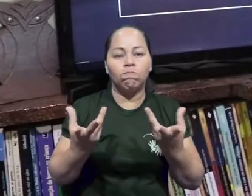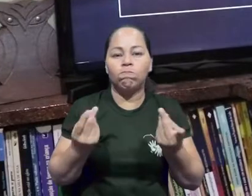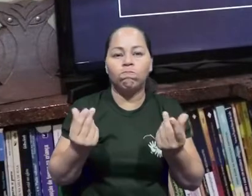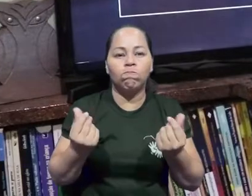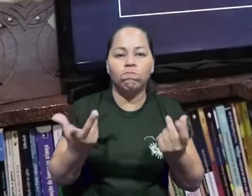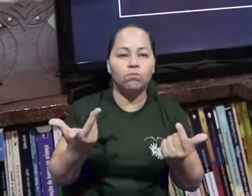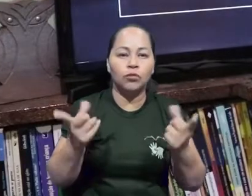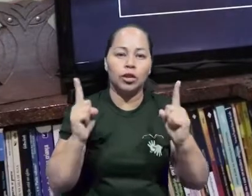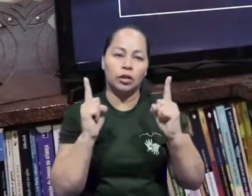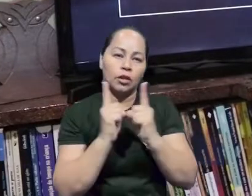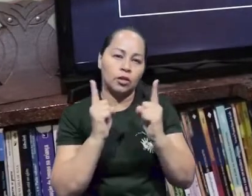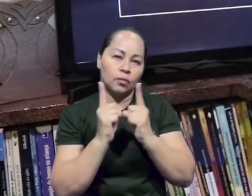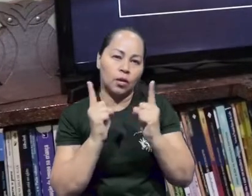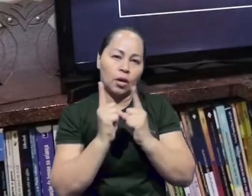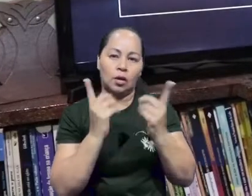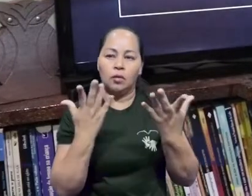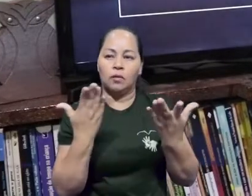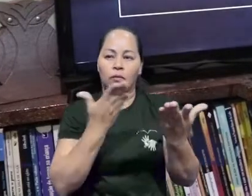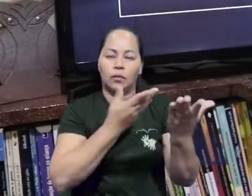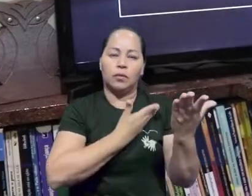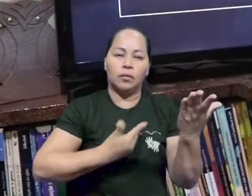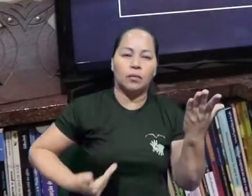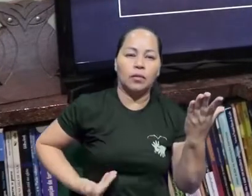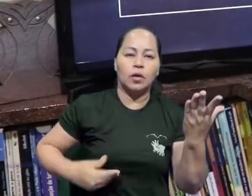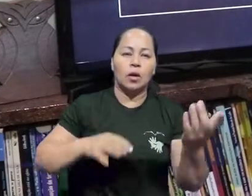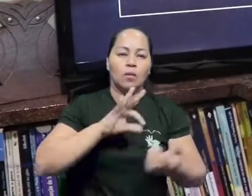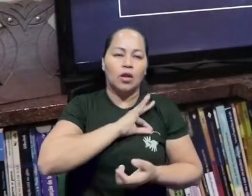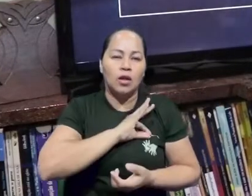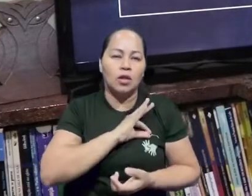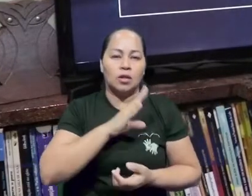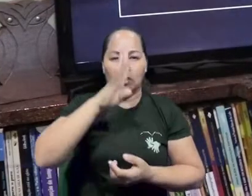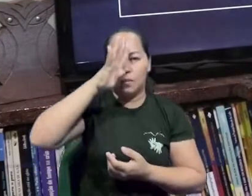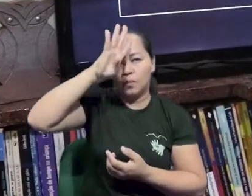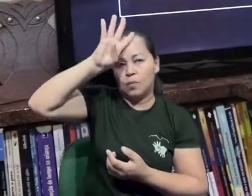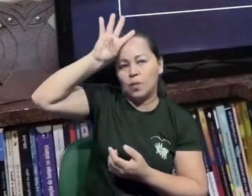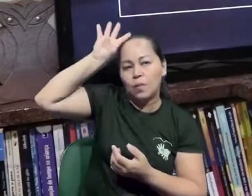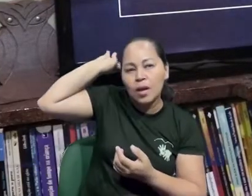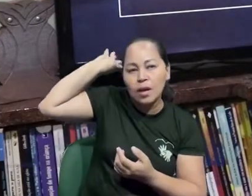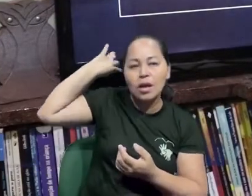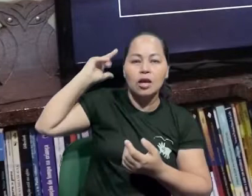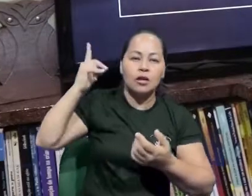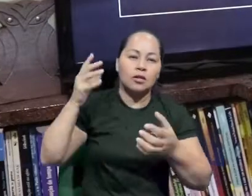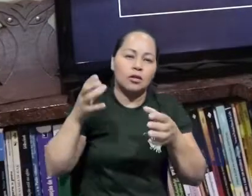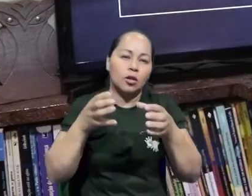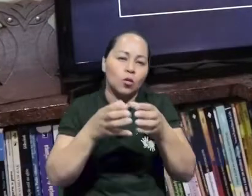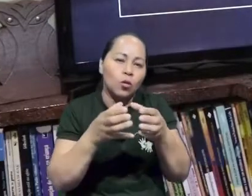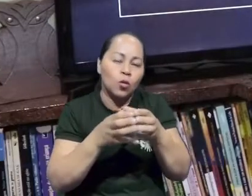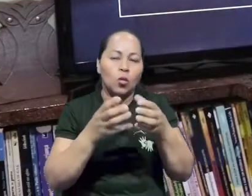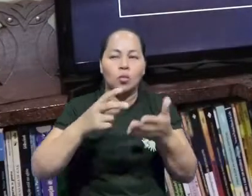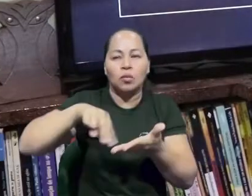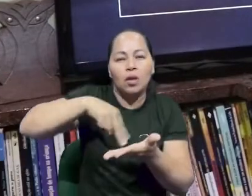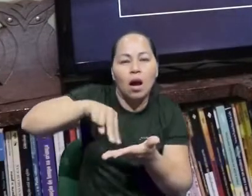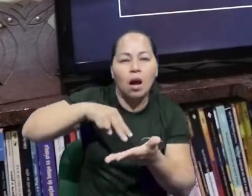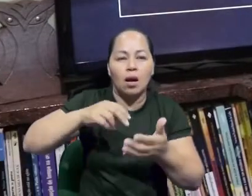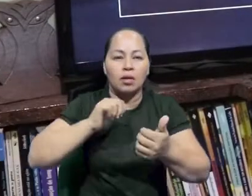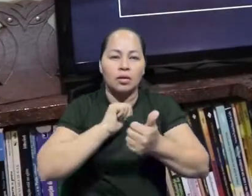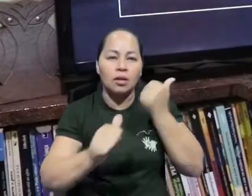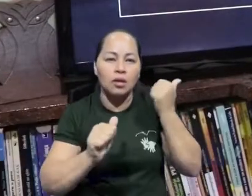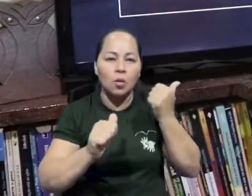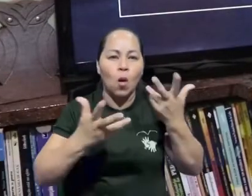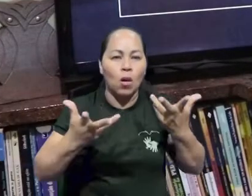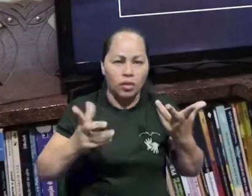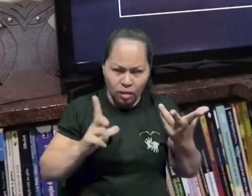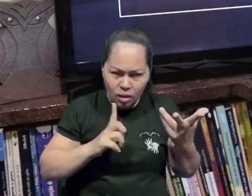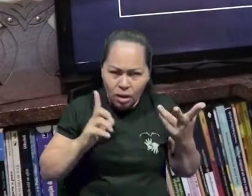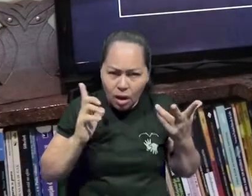serviços de atendimento ao público, como polícia, bombeiro, né? Se ele faz parte de algum grupo, como dança,